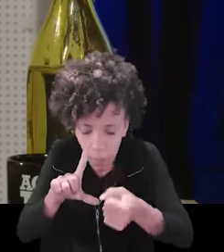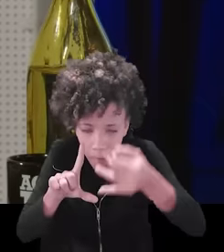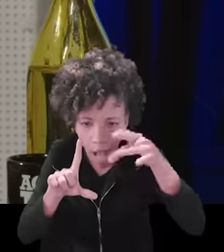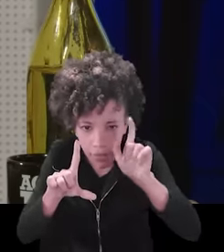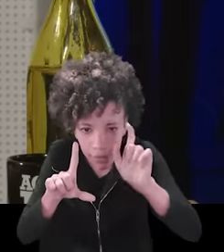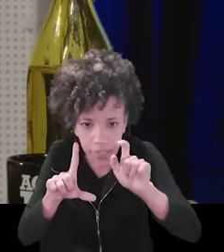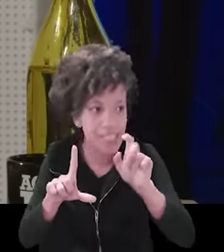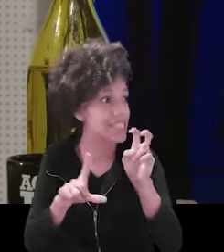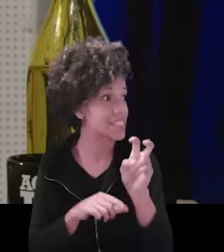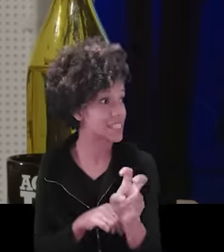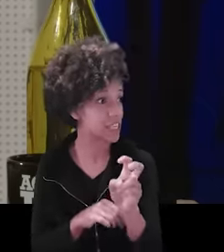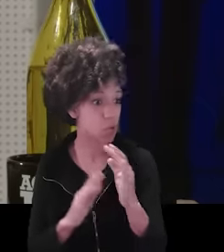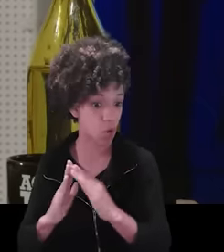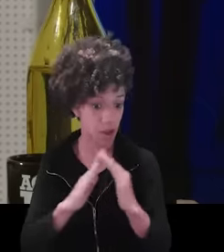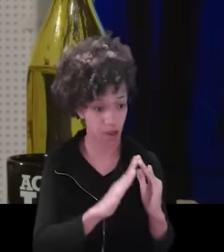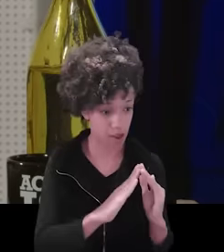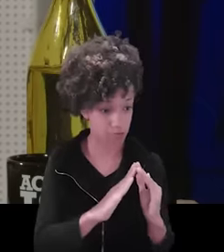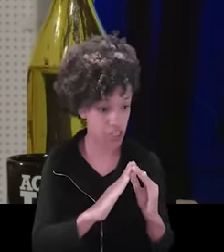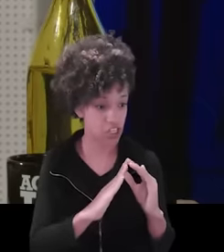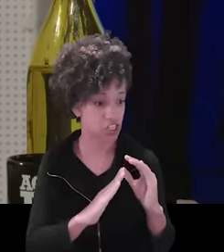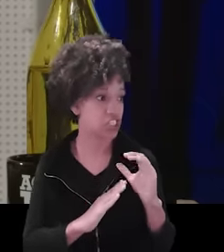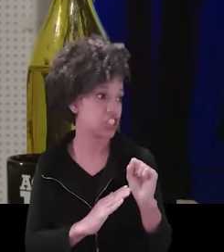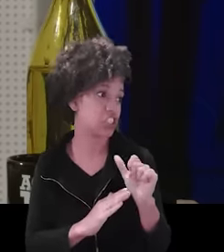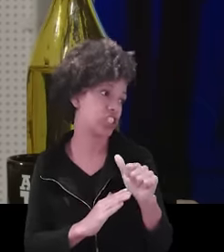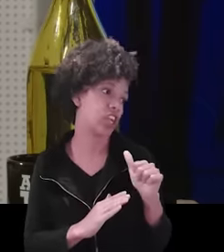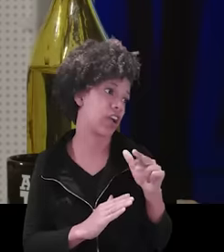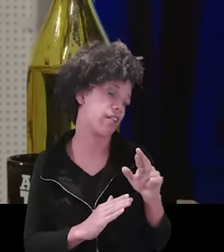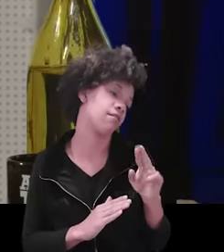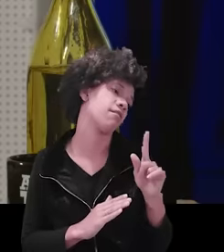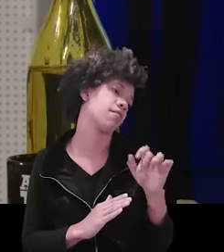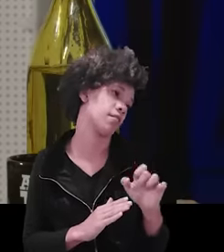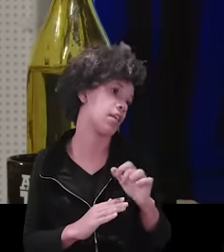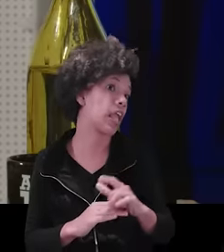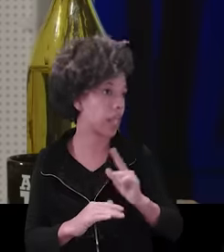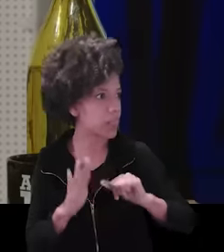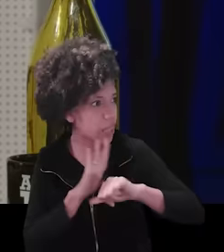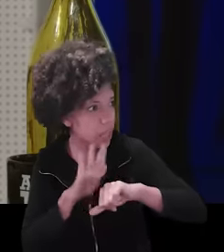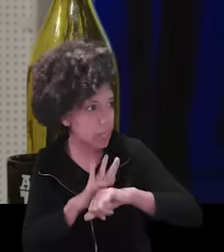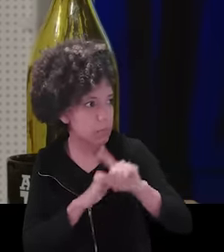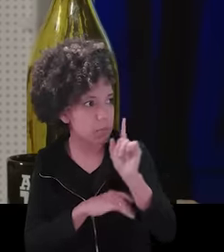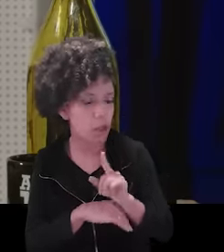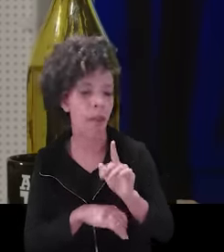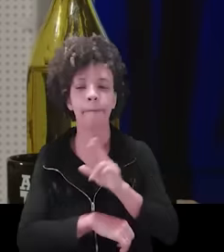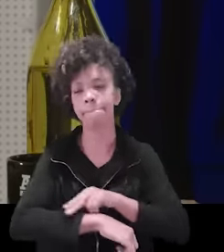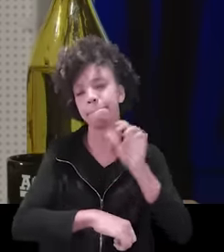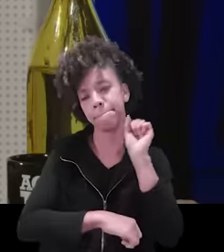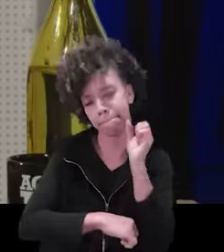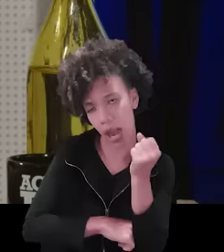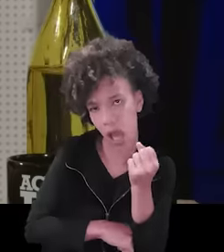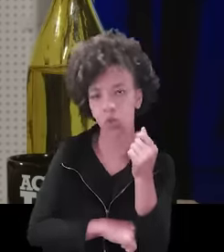lá e aí apareceu cinco casas na frente um charque que é o cara que cometeu o crime e assim americano